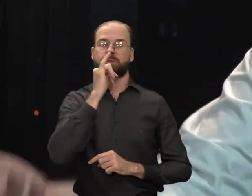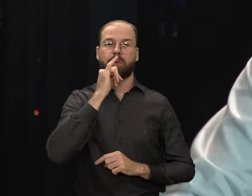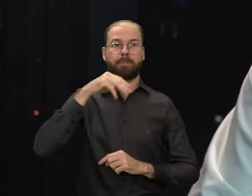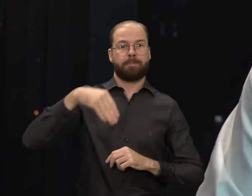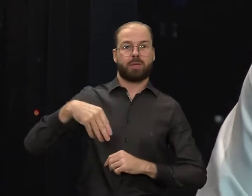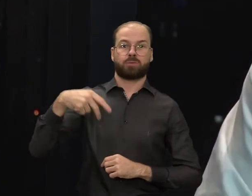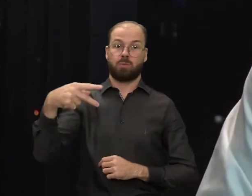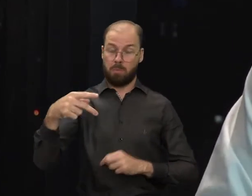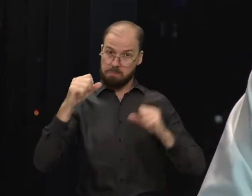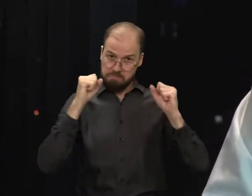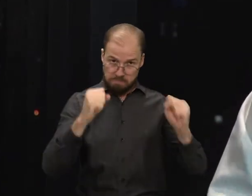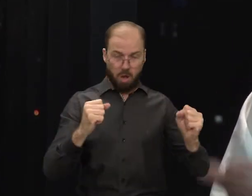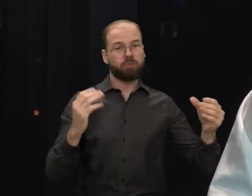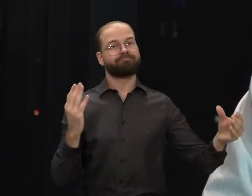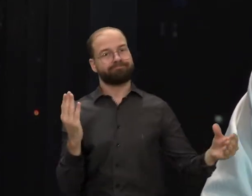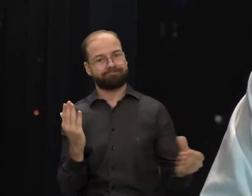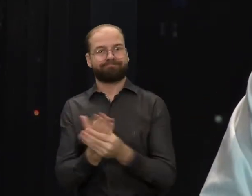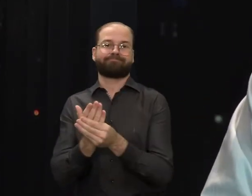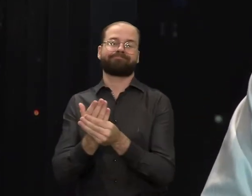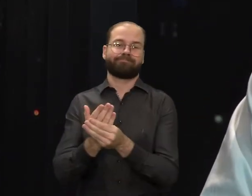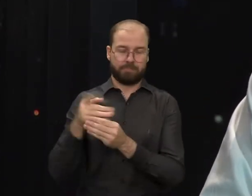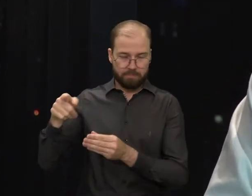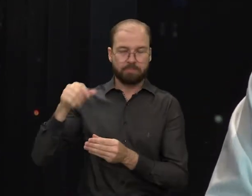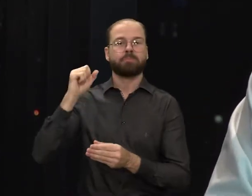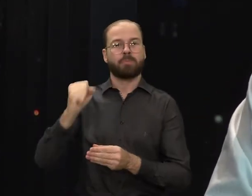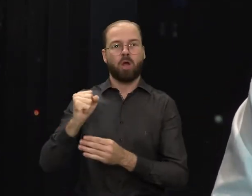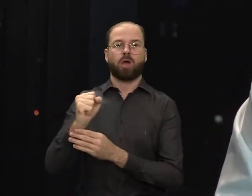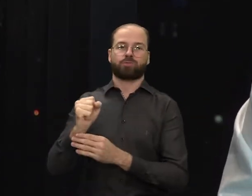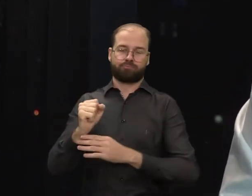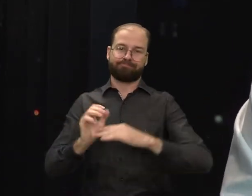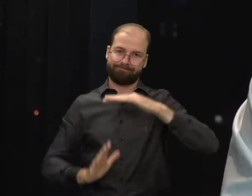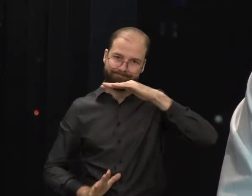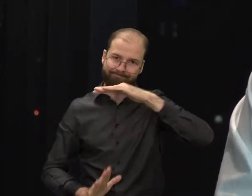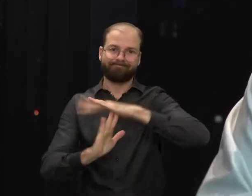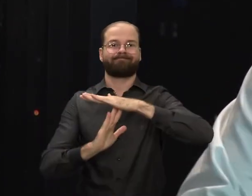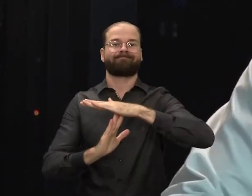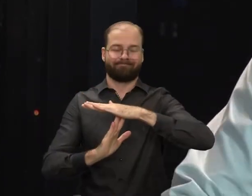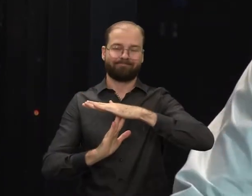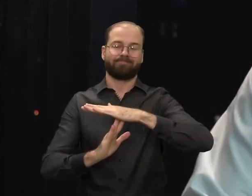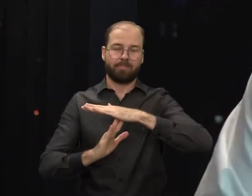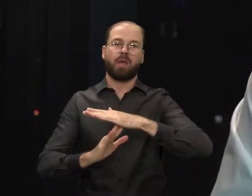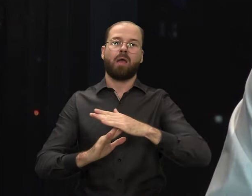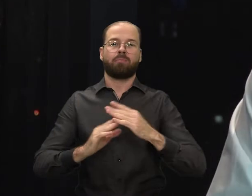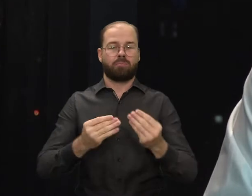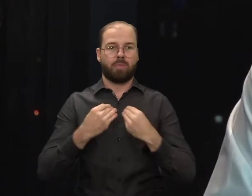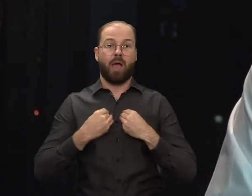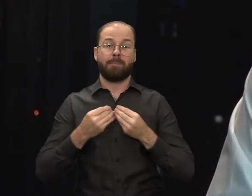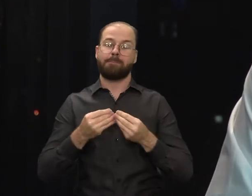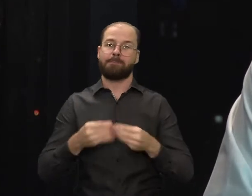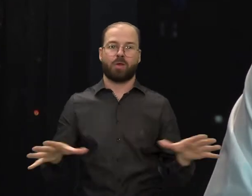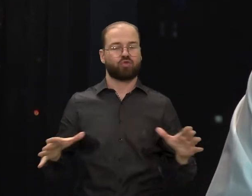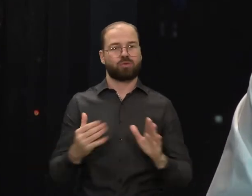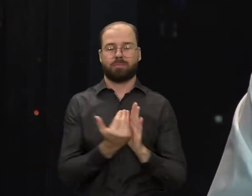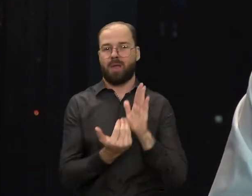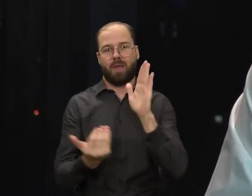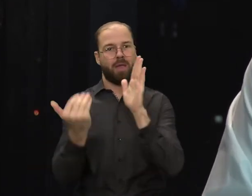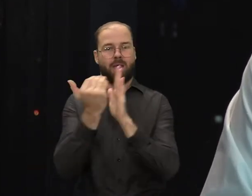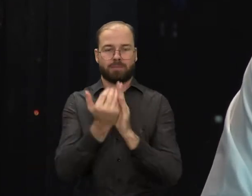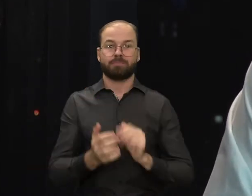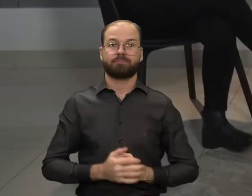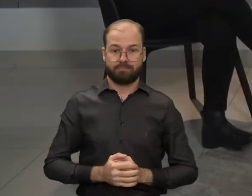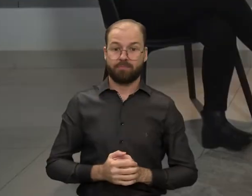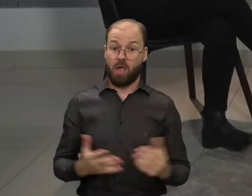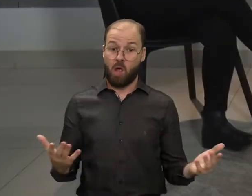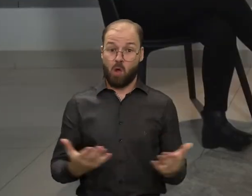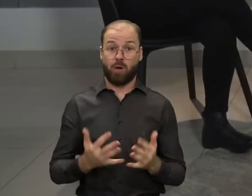Ministério Público pode entrar, pode embargar o empreendimento dele, e isso dá um prejuízo muito maior. Só para a gente finalizar o bloco,